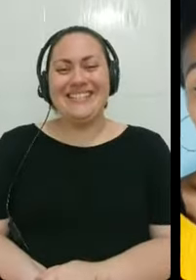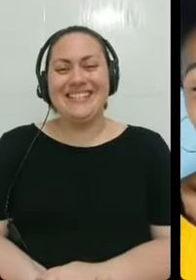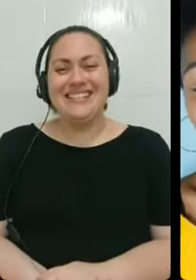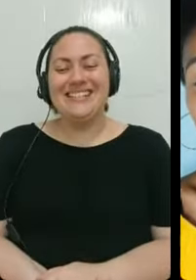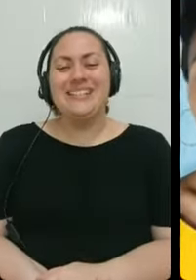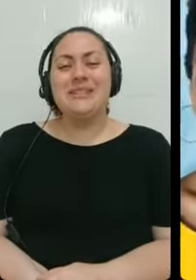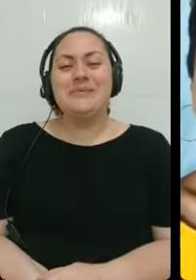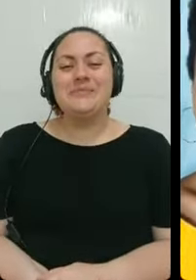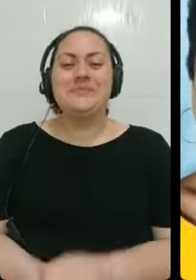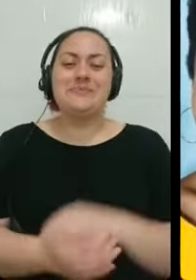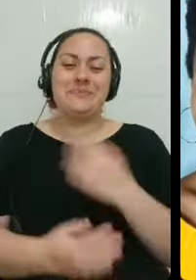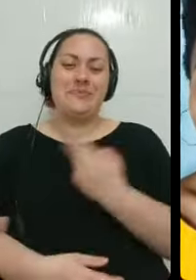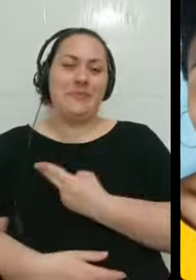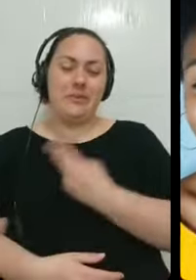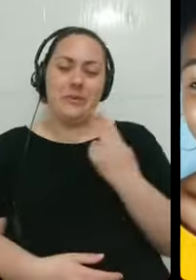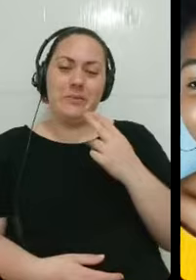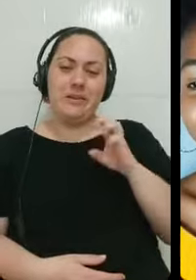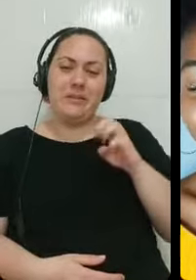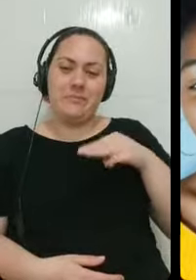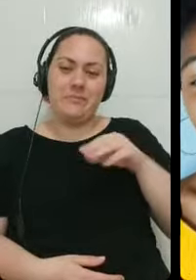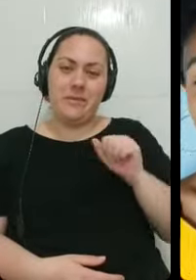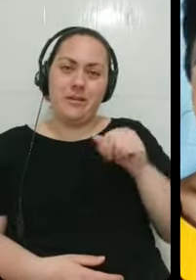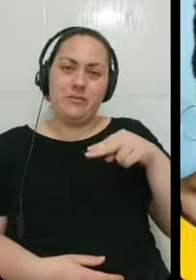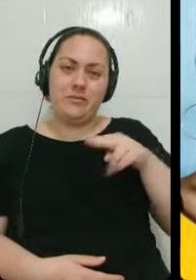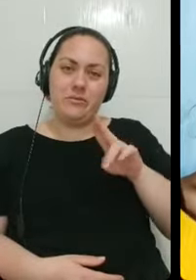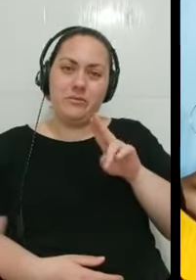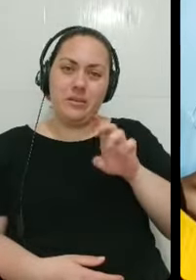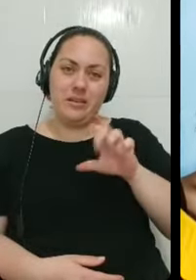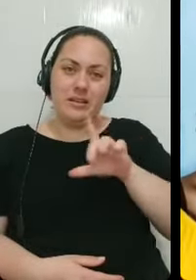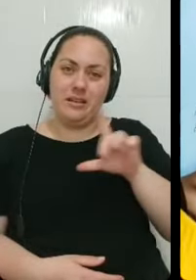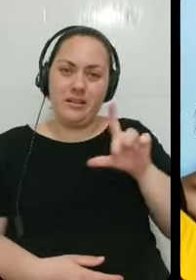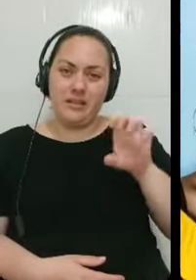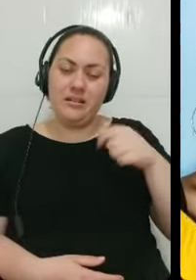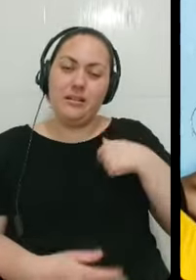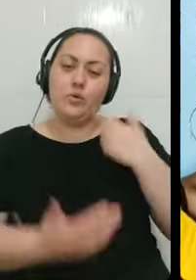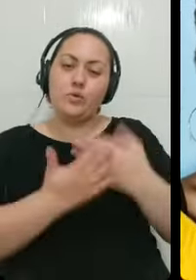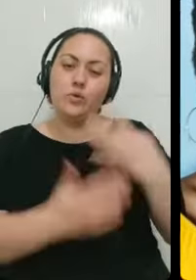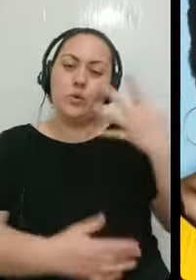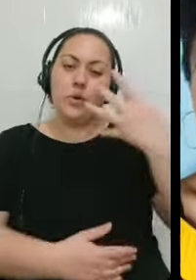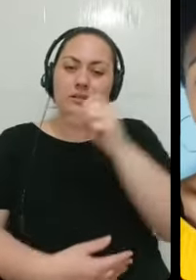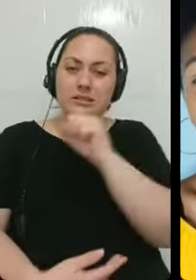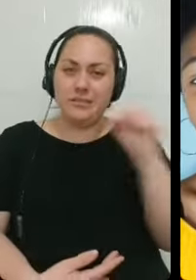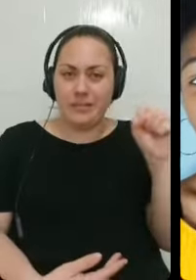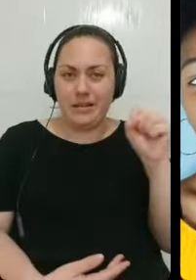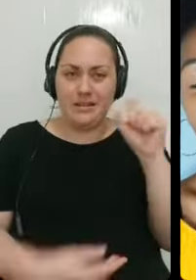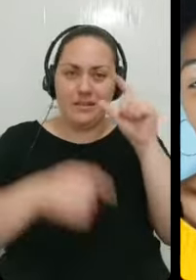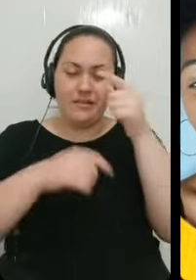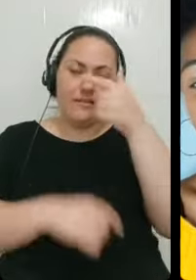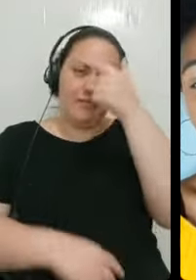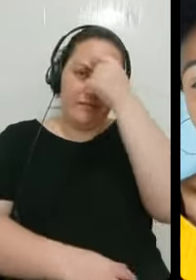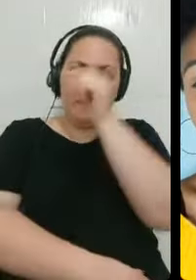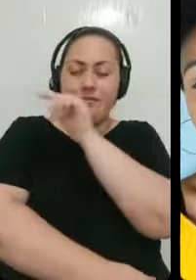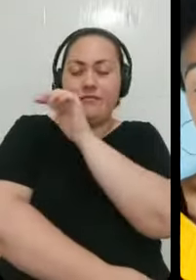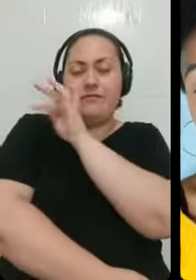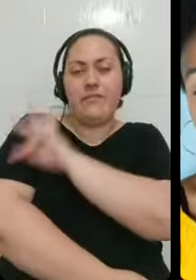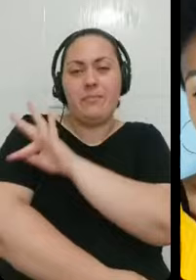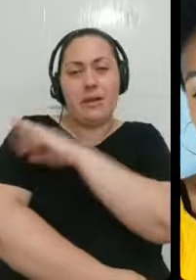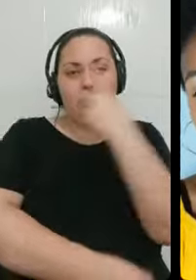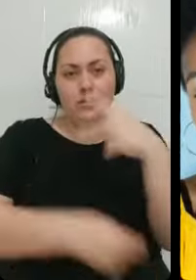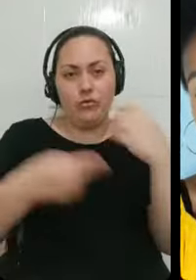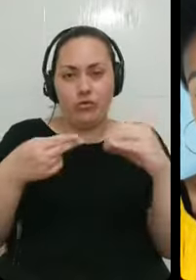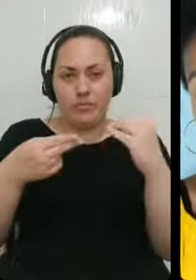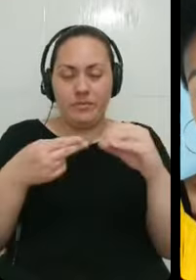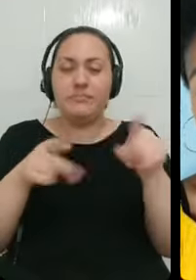Ah, então, meu nome é Emanuele, eu sou aluna do quarto semestre de farmácia na Fundação e eu sou